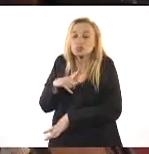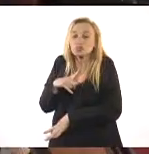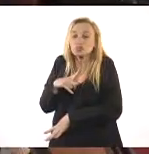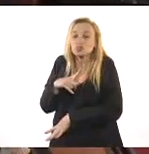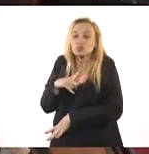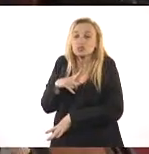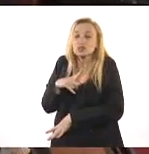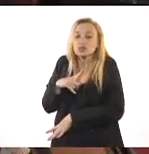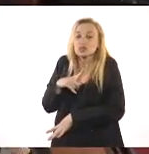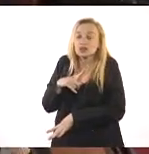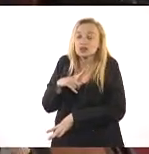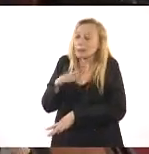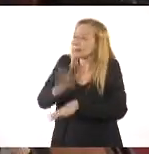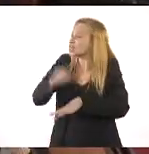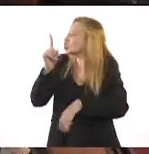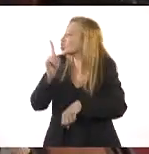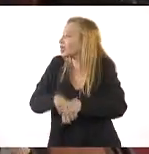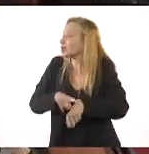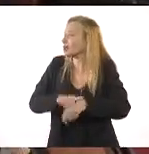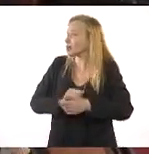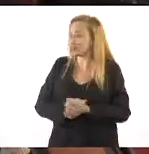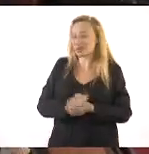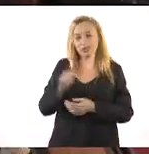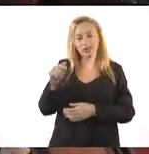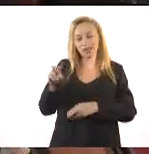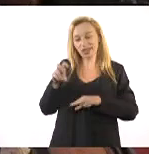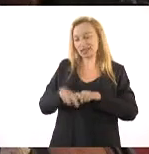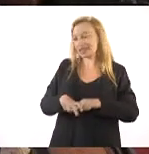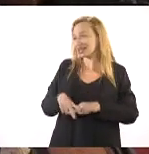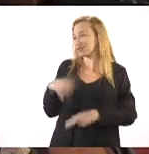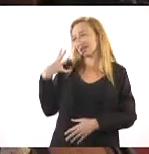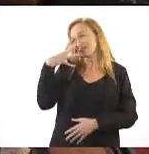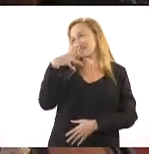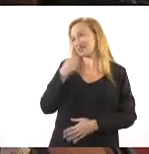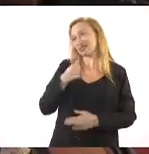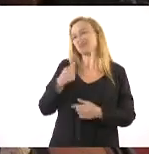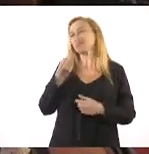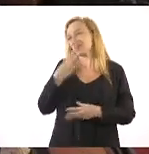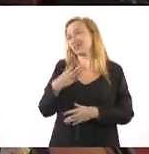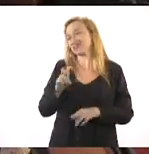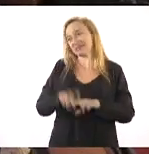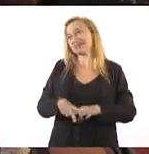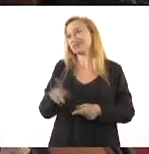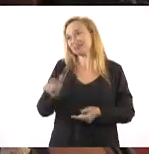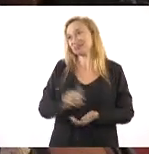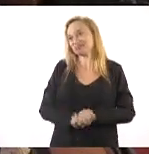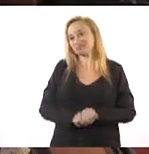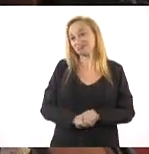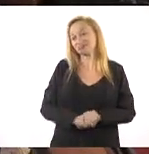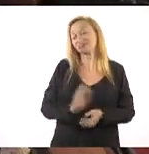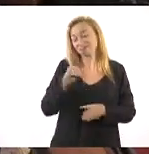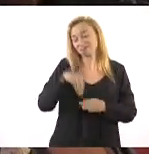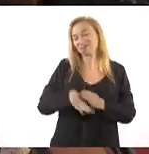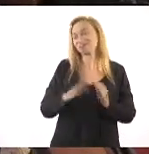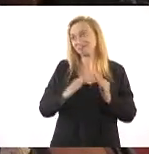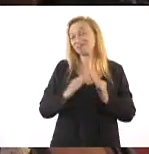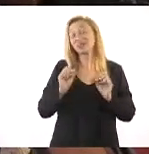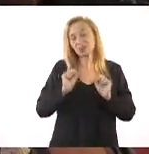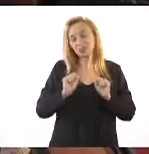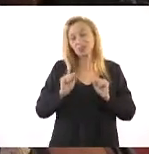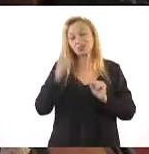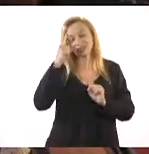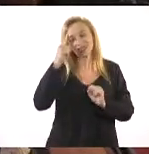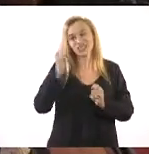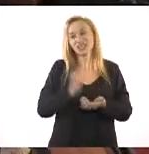tenha mais tempo, né, nessa cadeira, que fica muito bem sentada aí, e Muito que nós, obrigada. dentro dessa casa, possamos